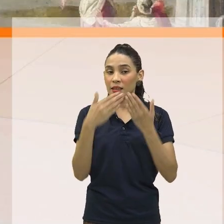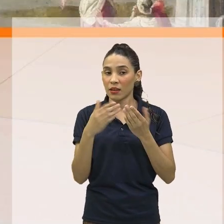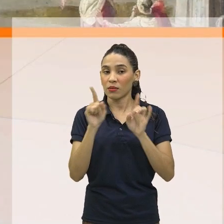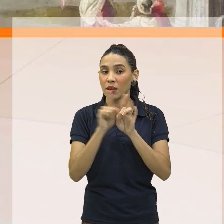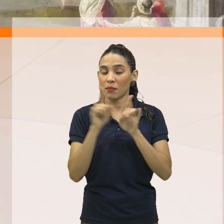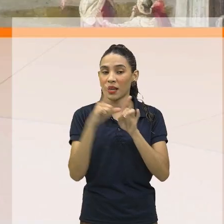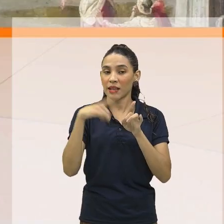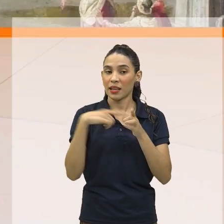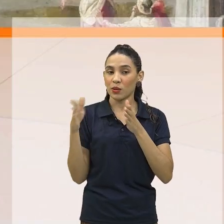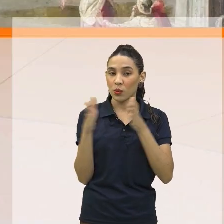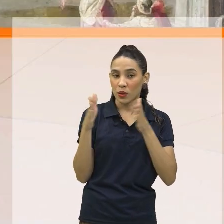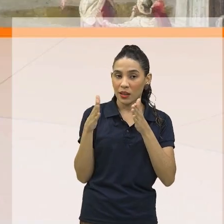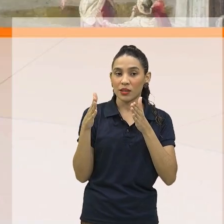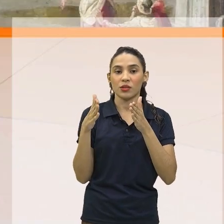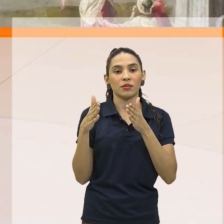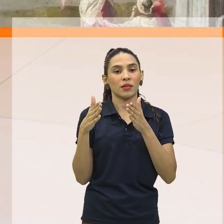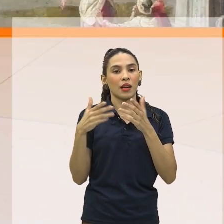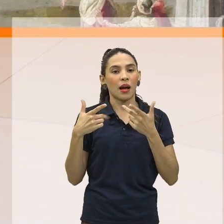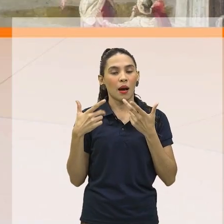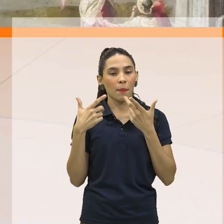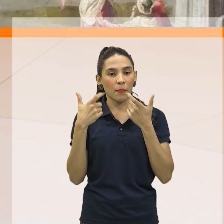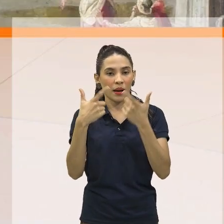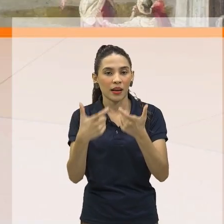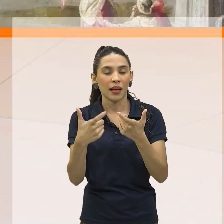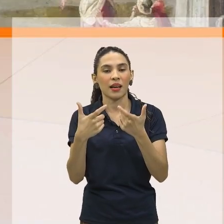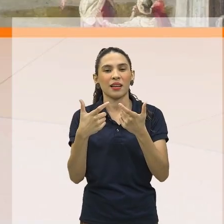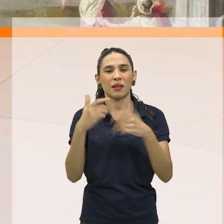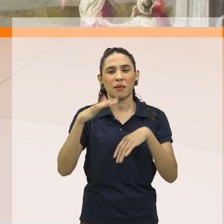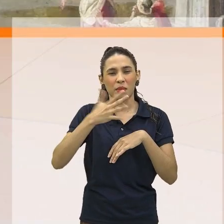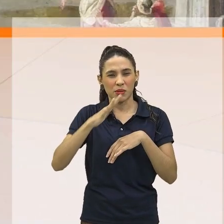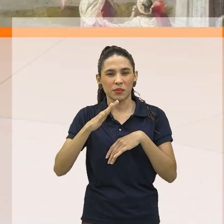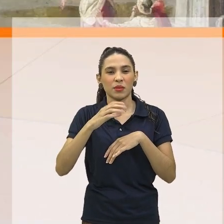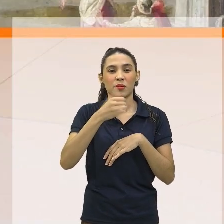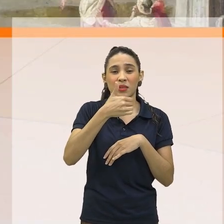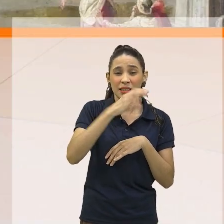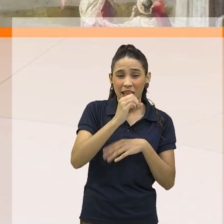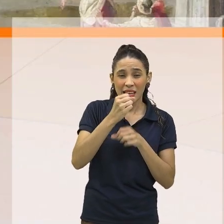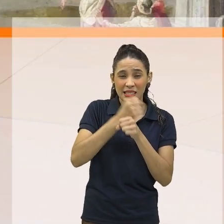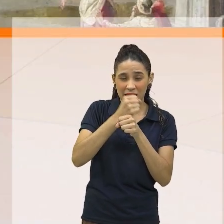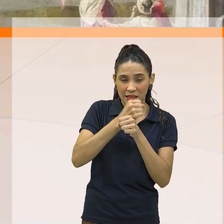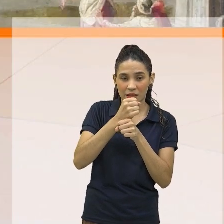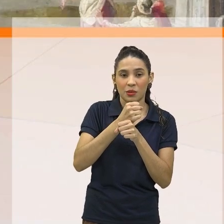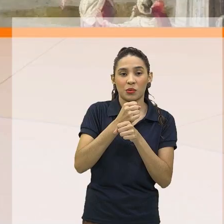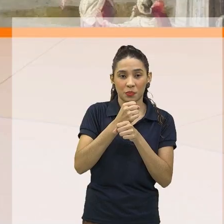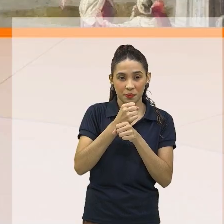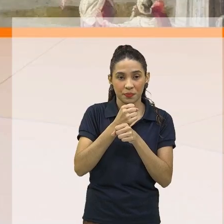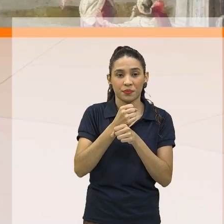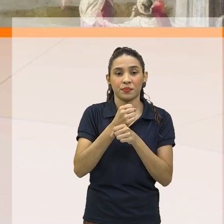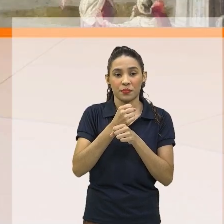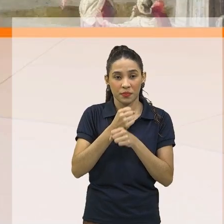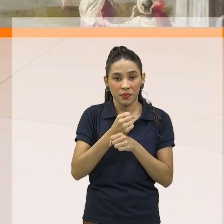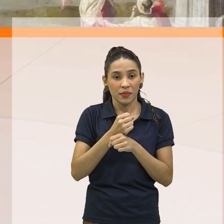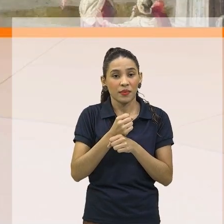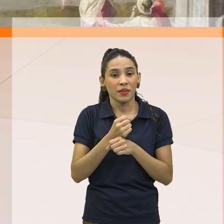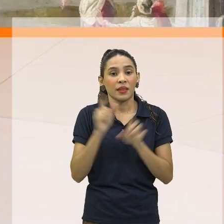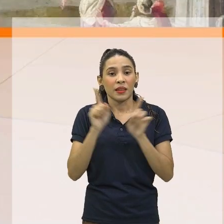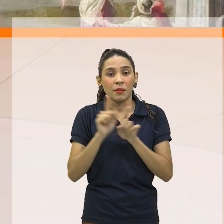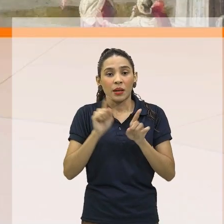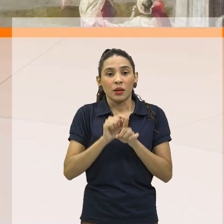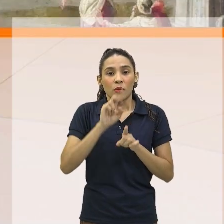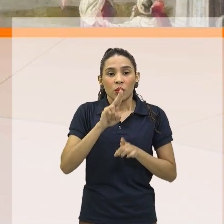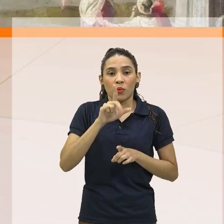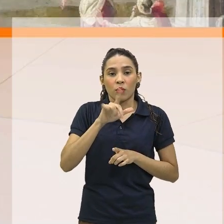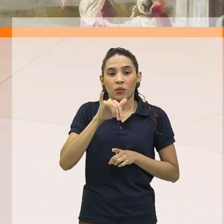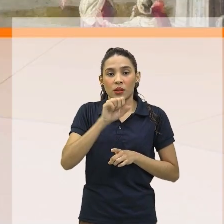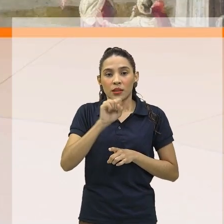processo, essa guerra ela durou cerca de 10 anos. Tá? E o Ulisses, que